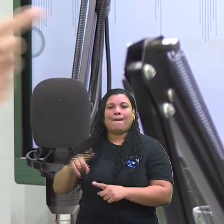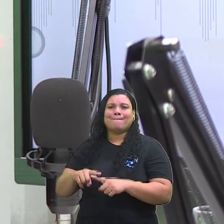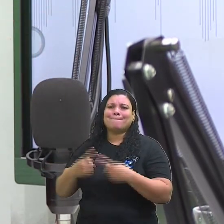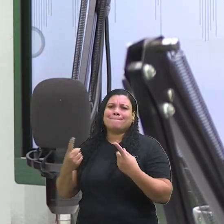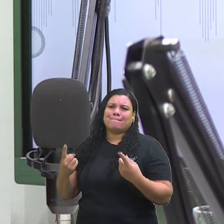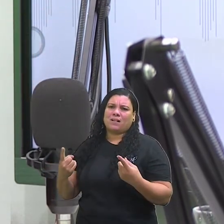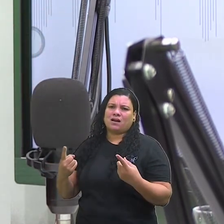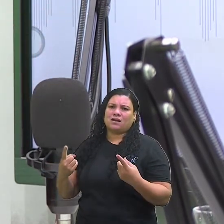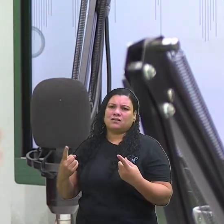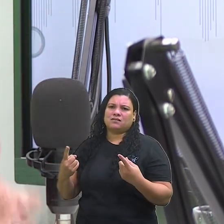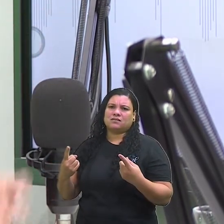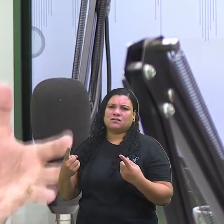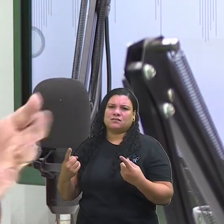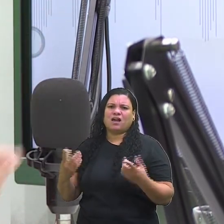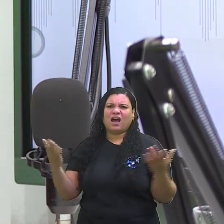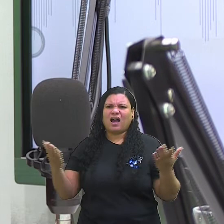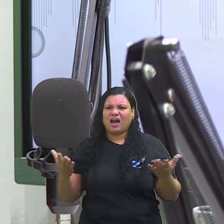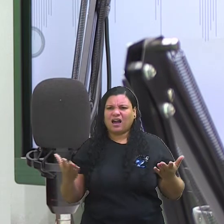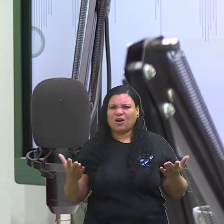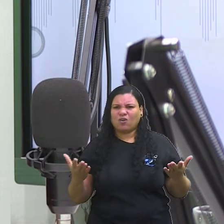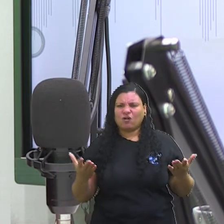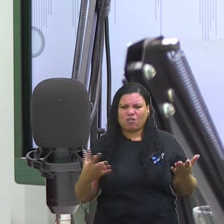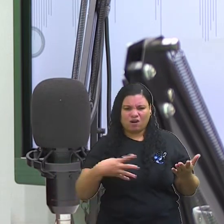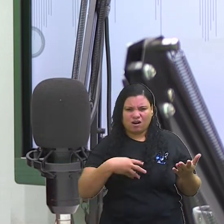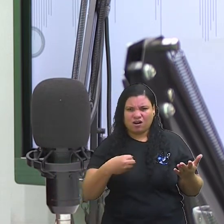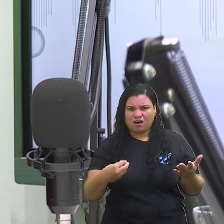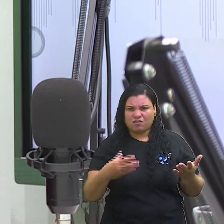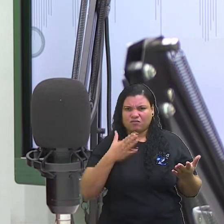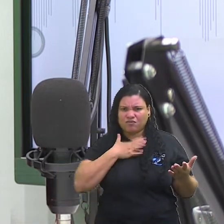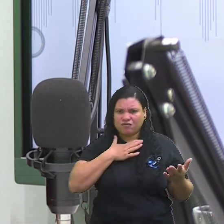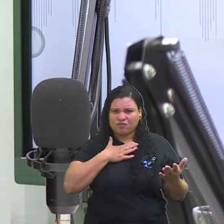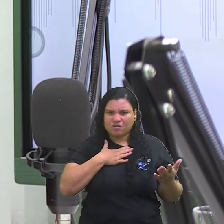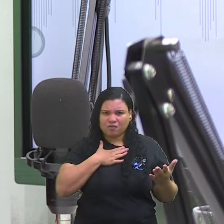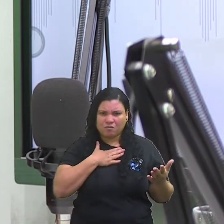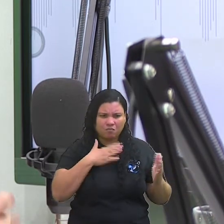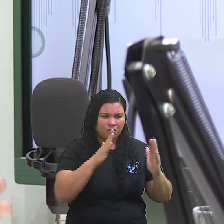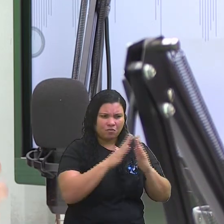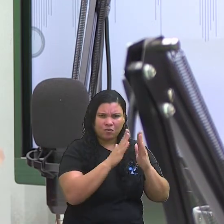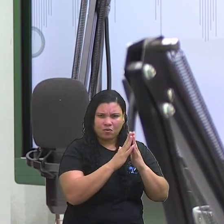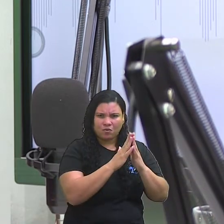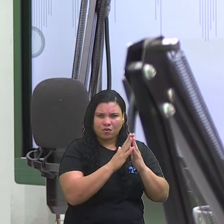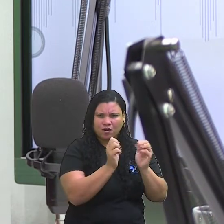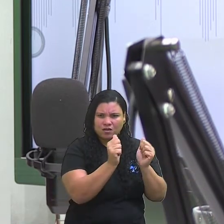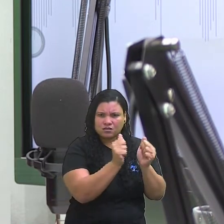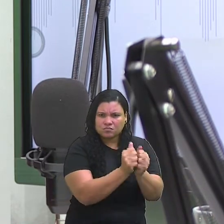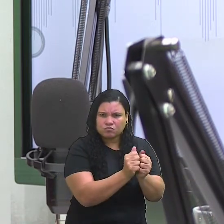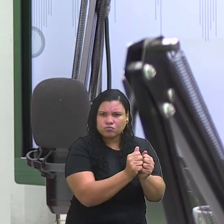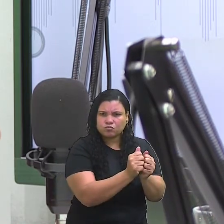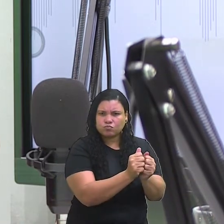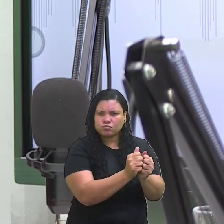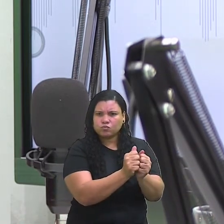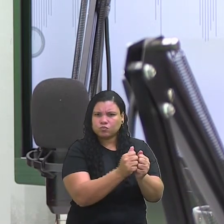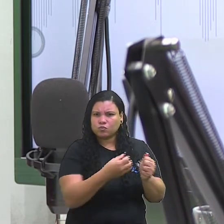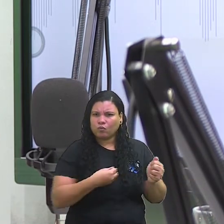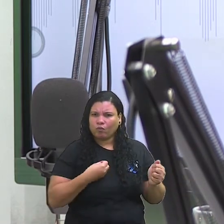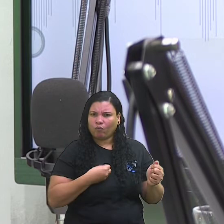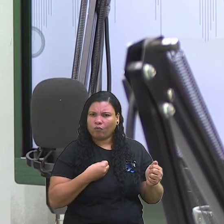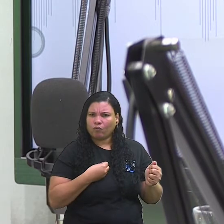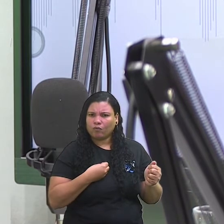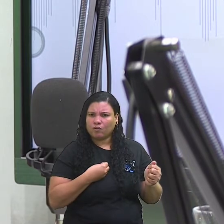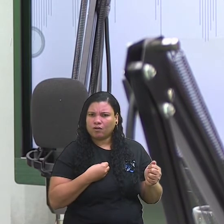minha. Outra coisa é dar um beijo na testa de uma filha minha, numa bochecha de uma filha minha. Isso tem um